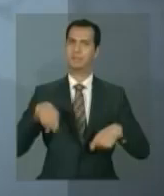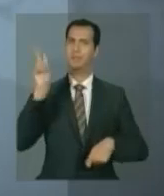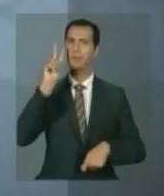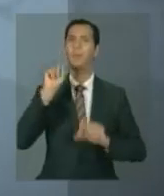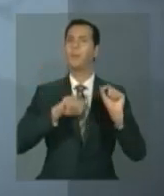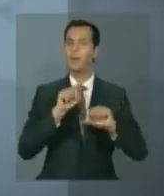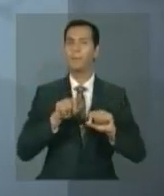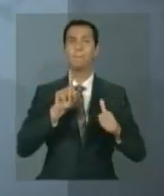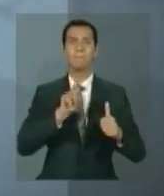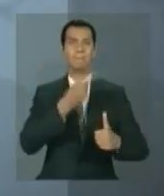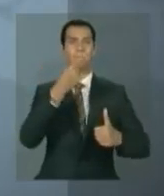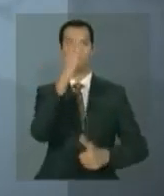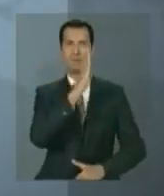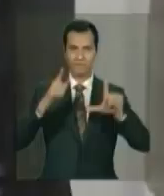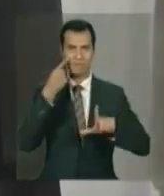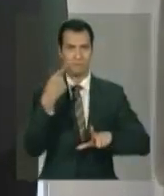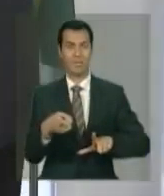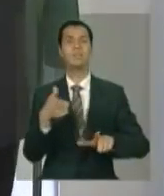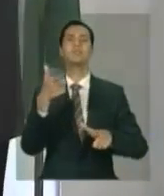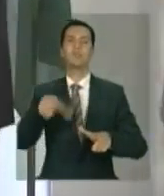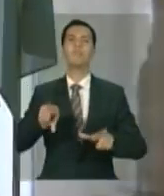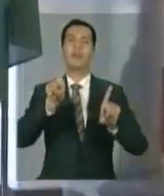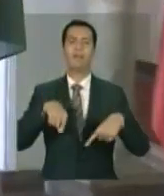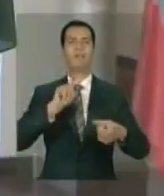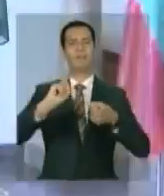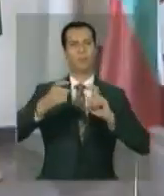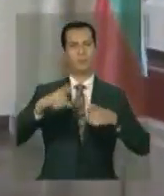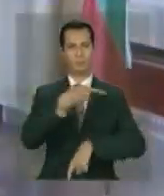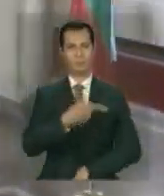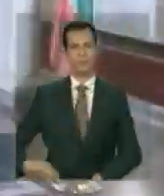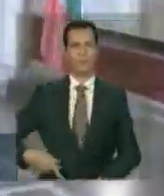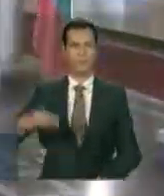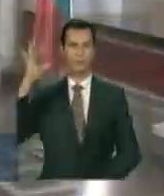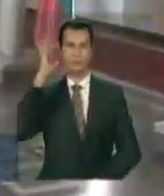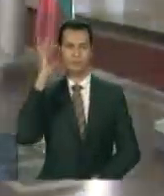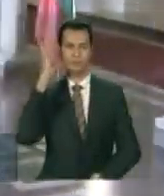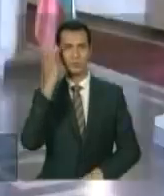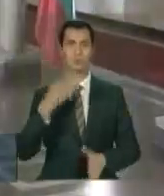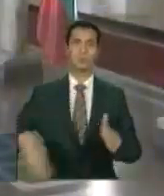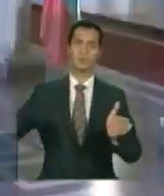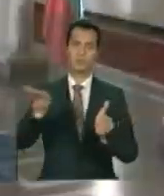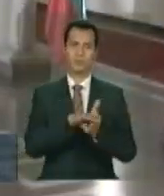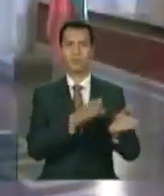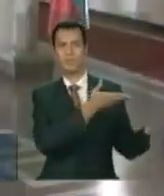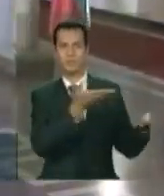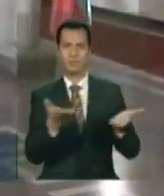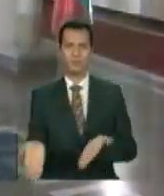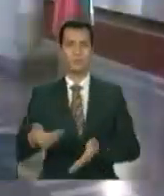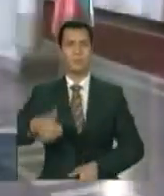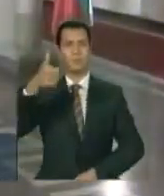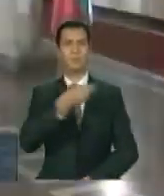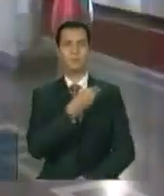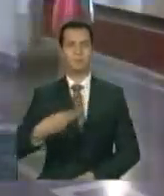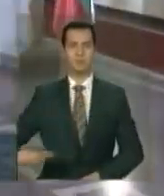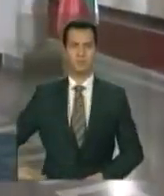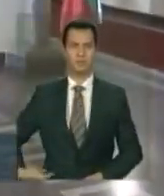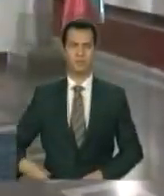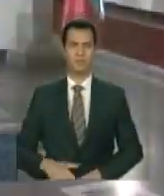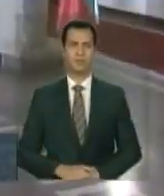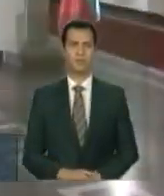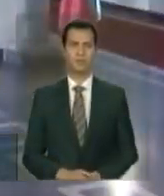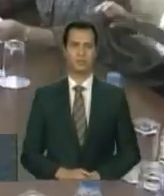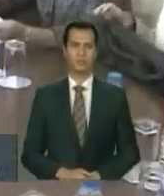de Estado brasileiro ao país. A presidenta Dilma Rousseff foi recebida pelo primeiro-ministro búlgaro. Na reunião, que